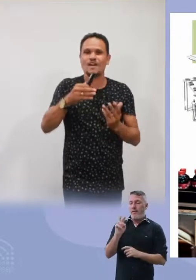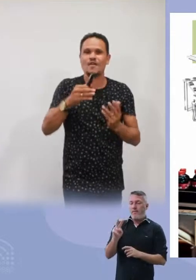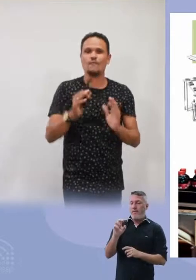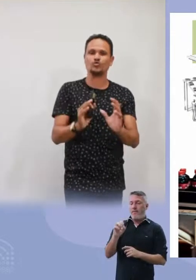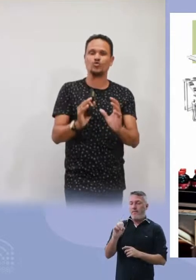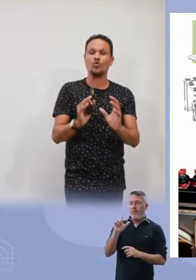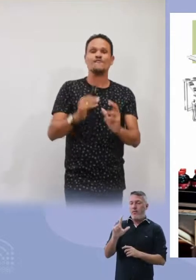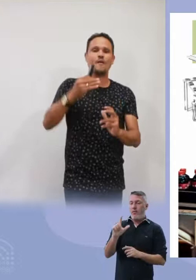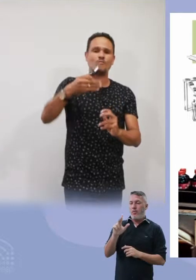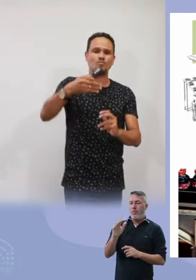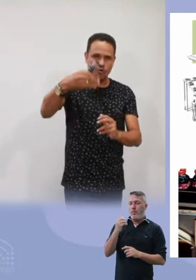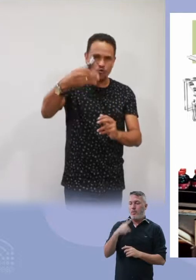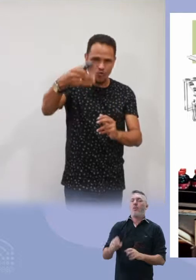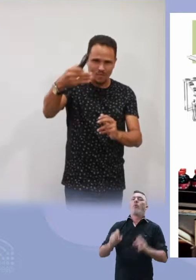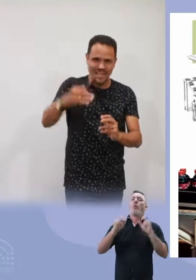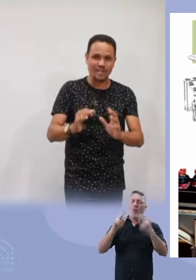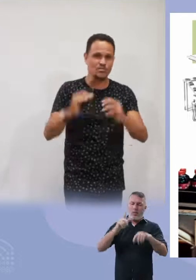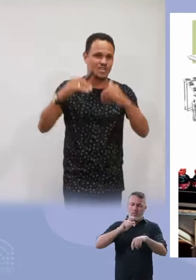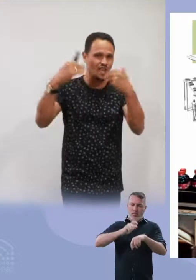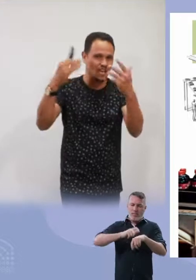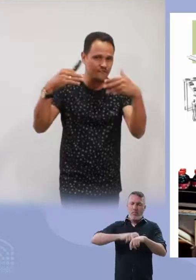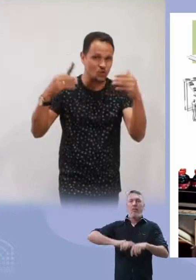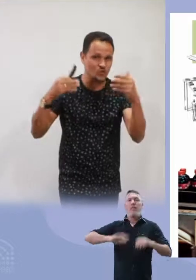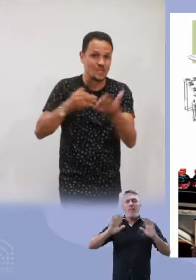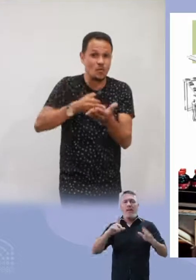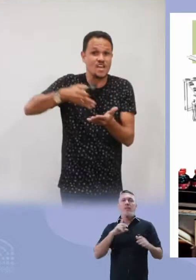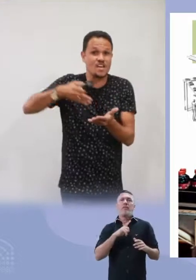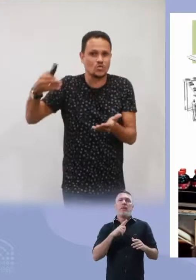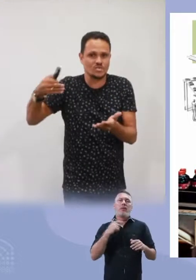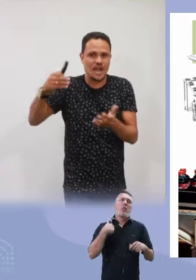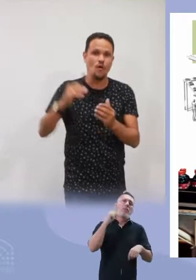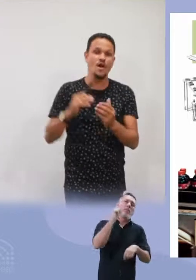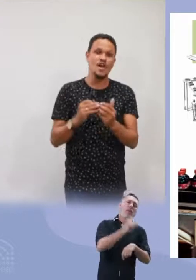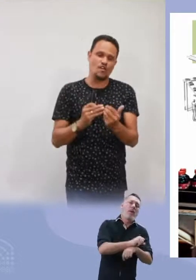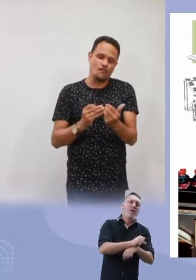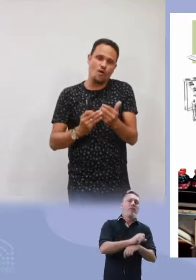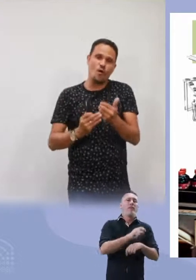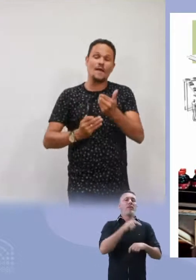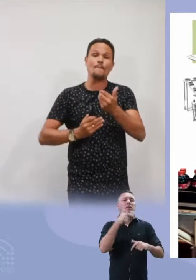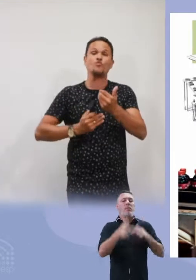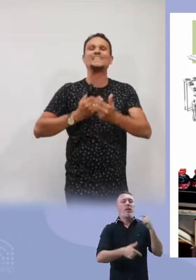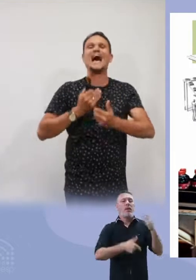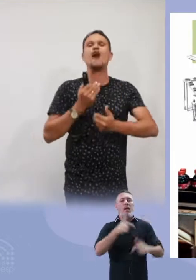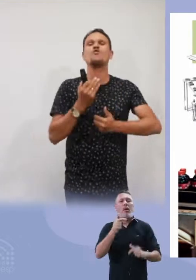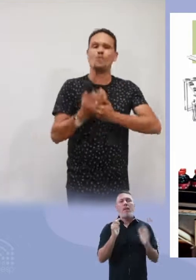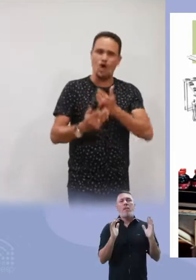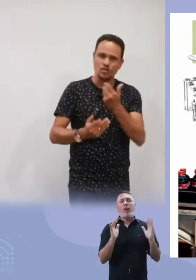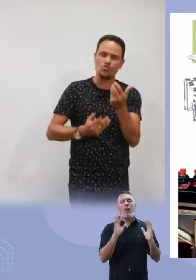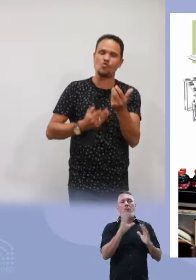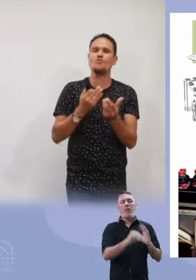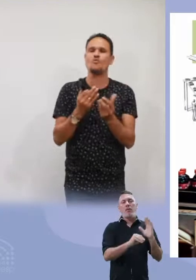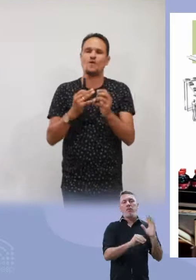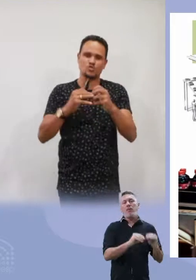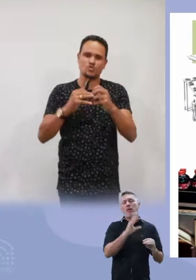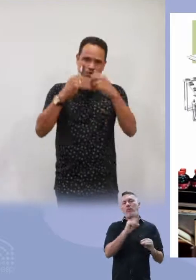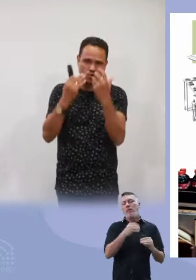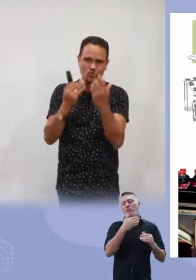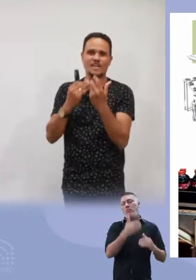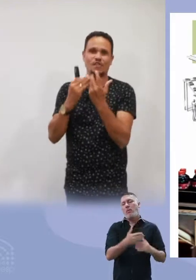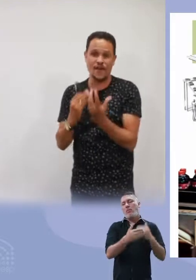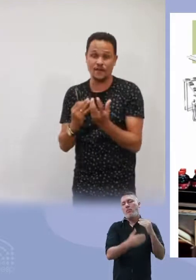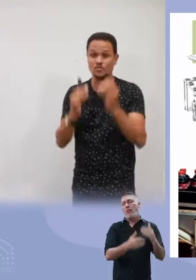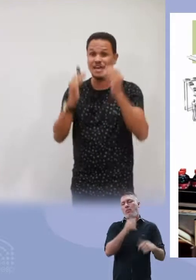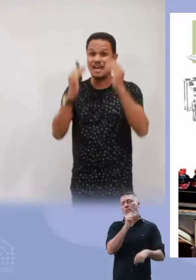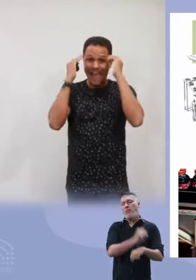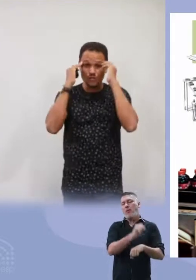máquina. Pronto, vamos dar o nome daquilo de revolução industrial. Eu vou agora mudar o modo como meus produtos